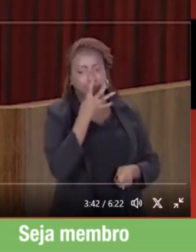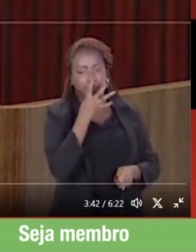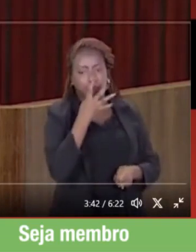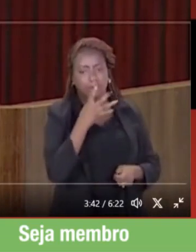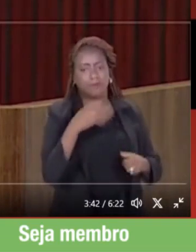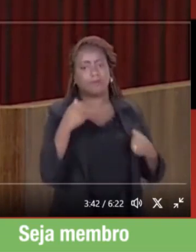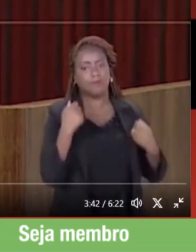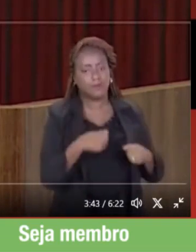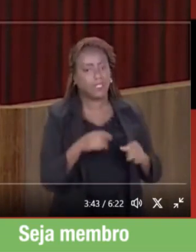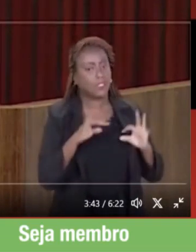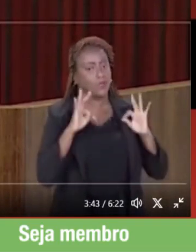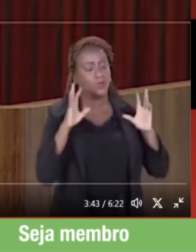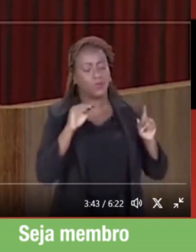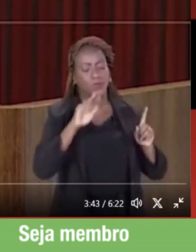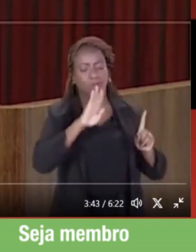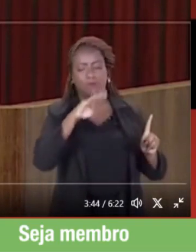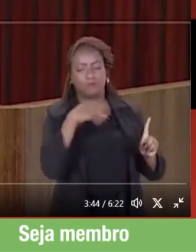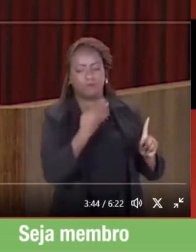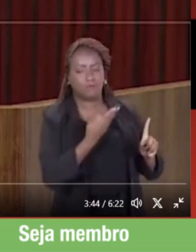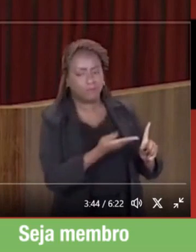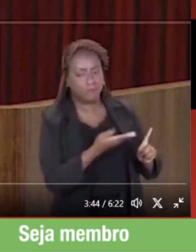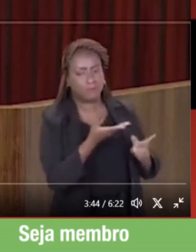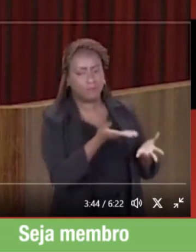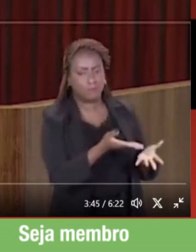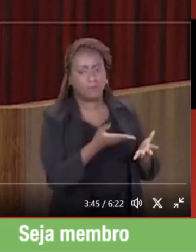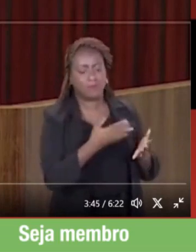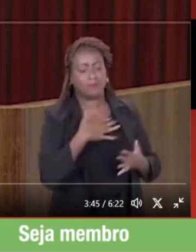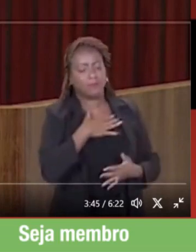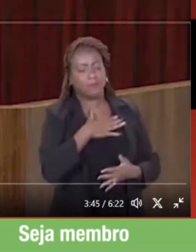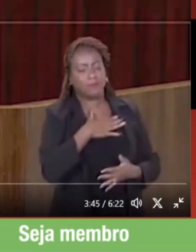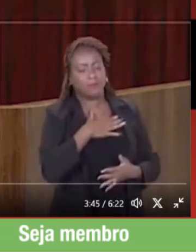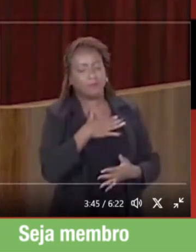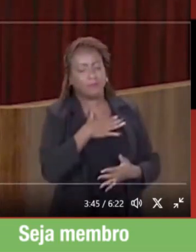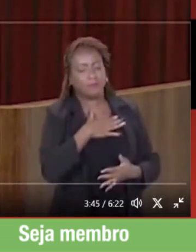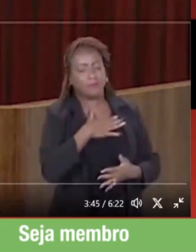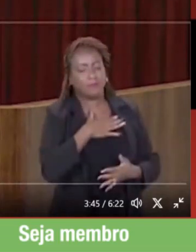render todas as homenagens em preito de imensa gratidão.